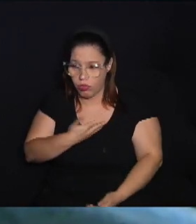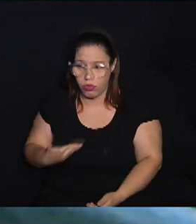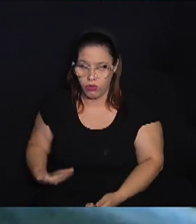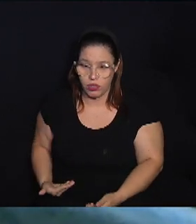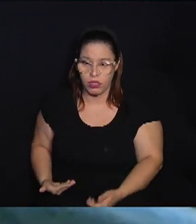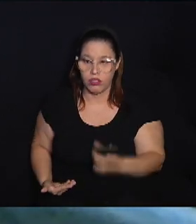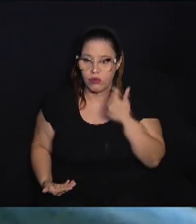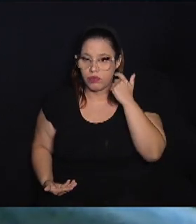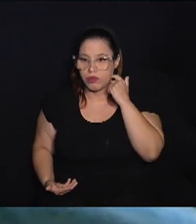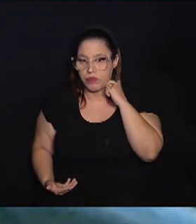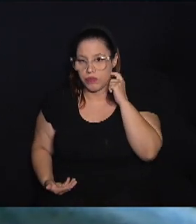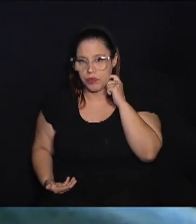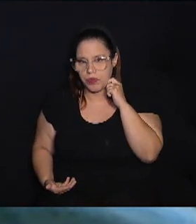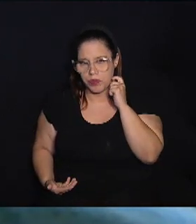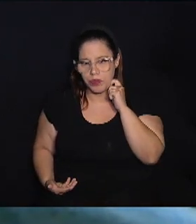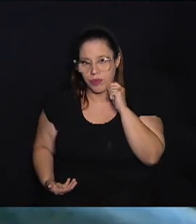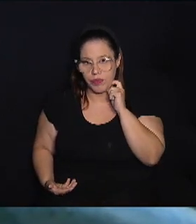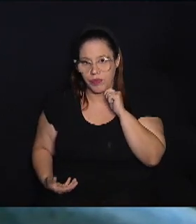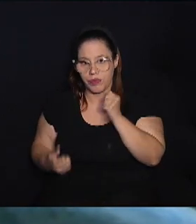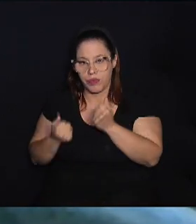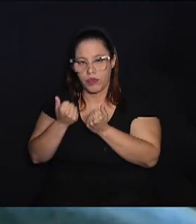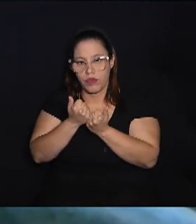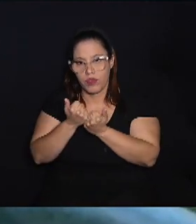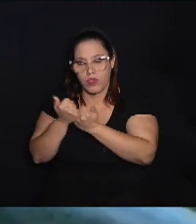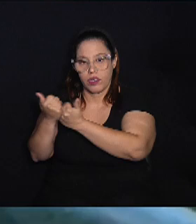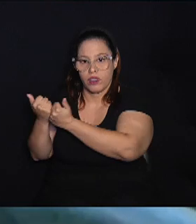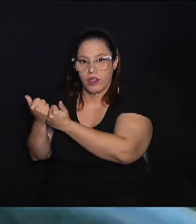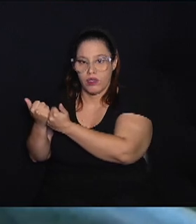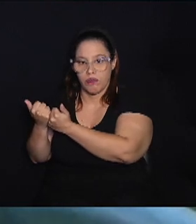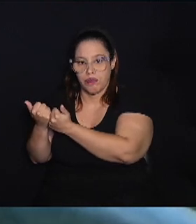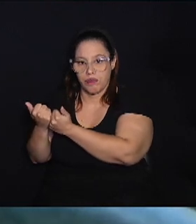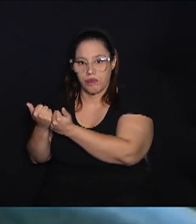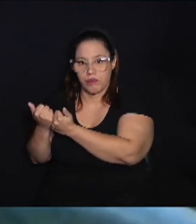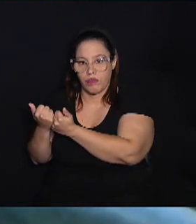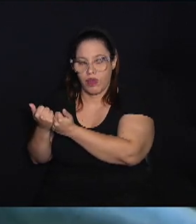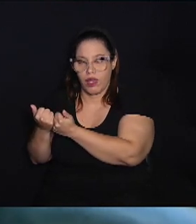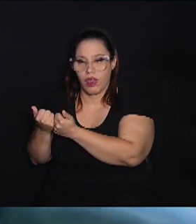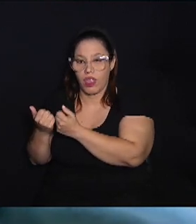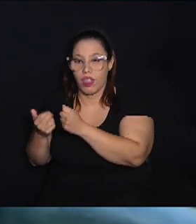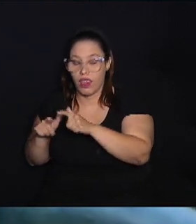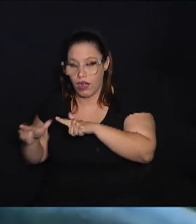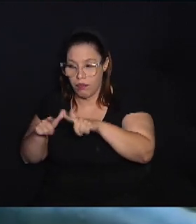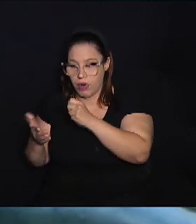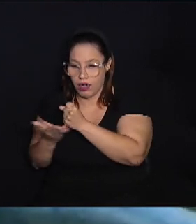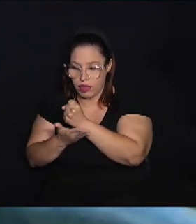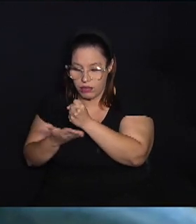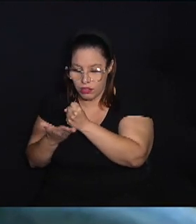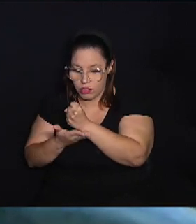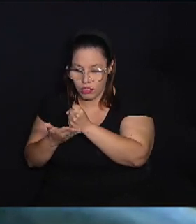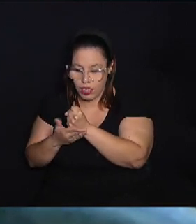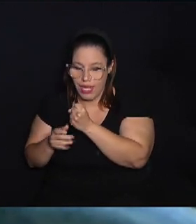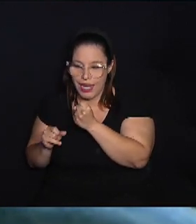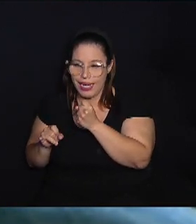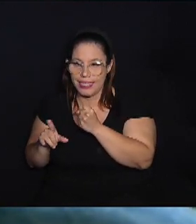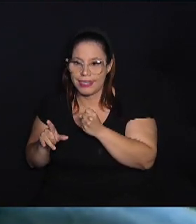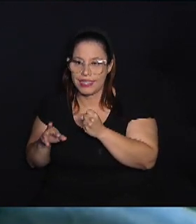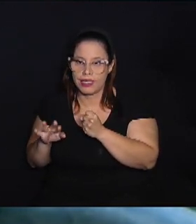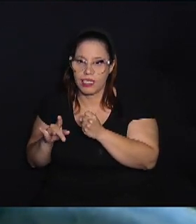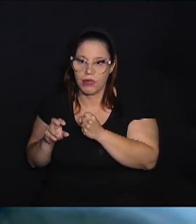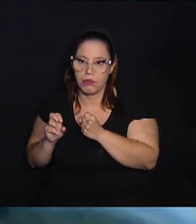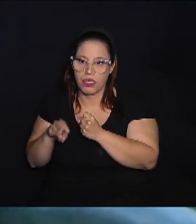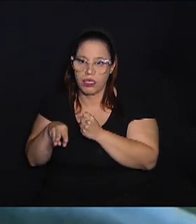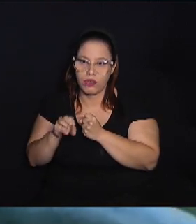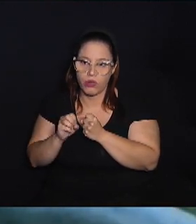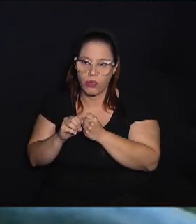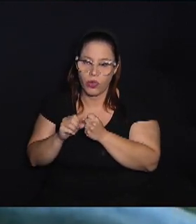principalmente nas execuções assim, de trabalhos de base. Então, licenciamento, documentação.